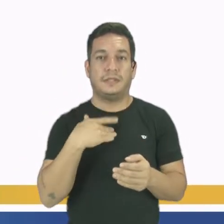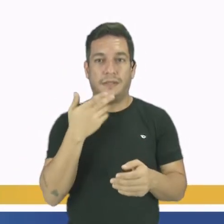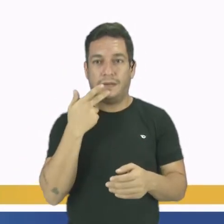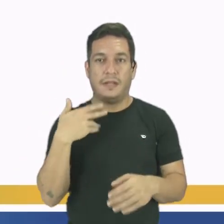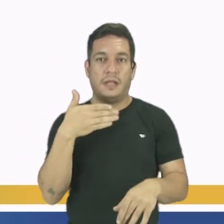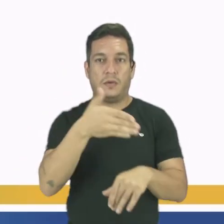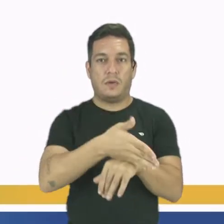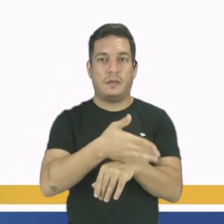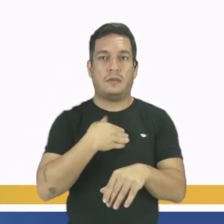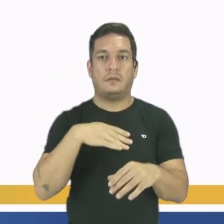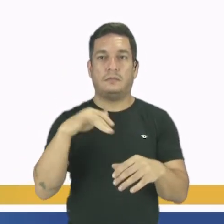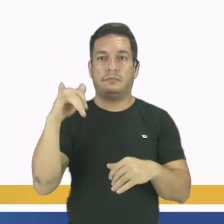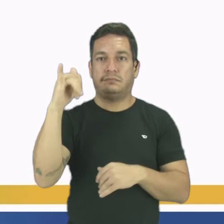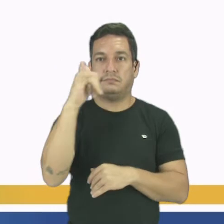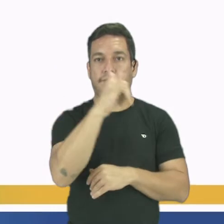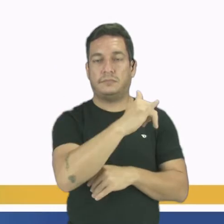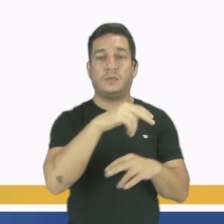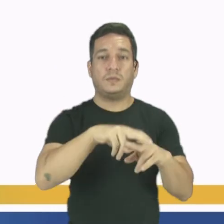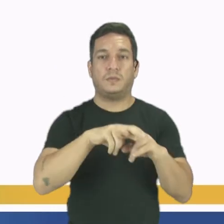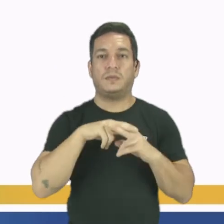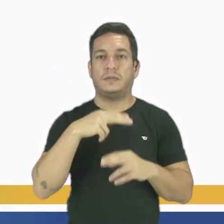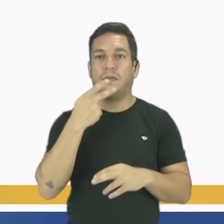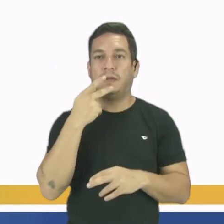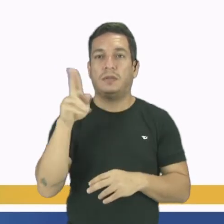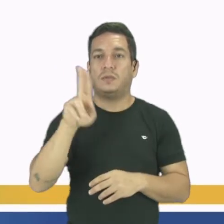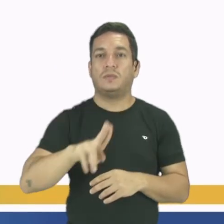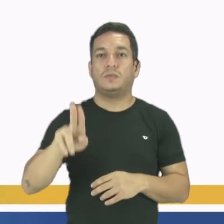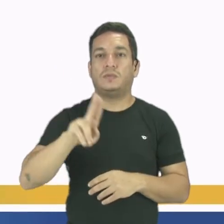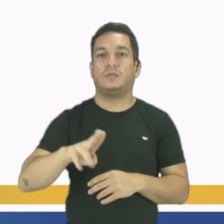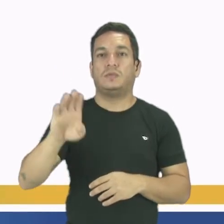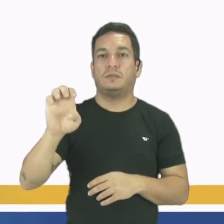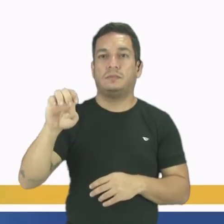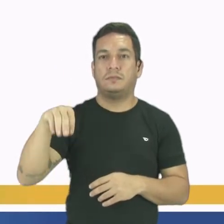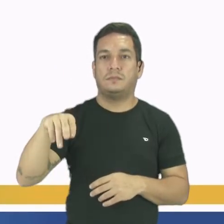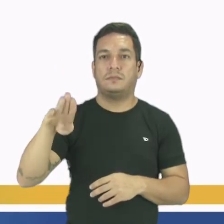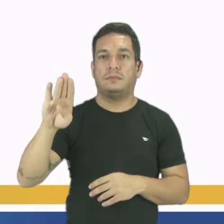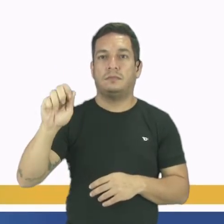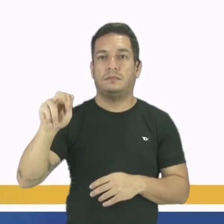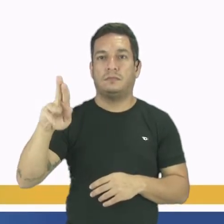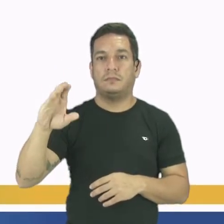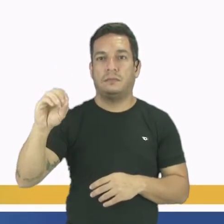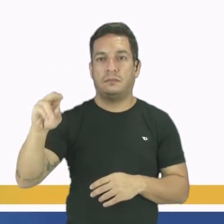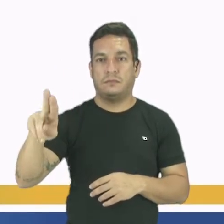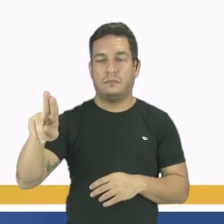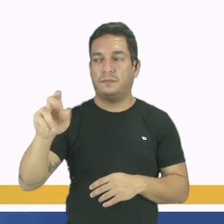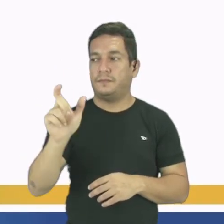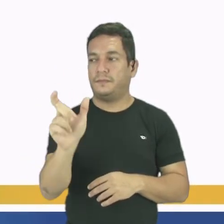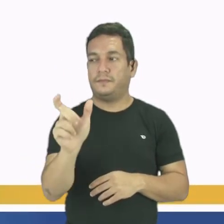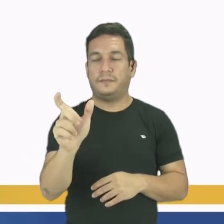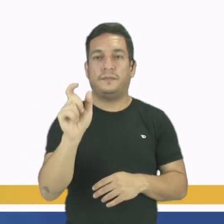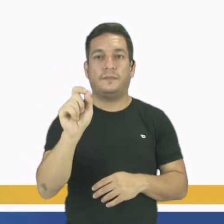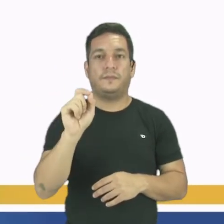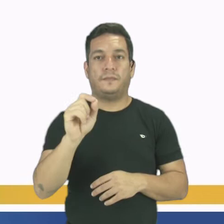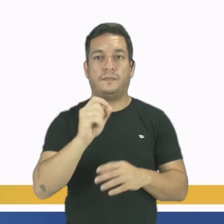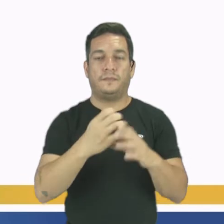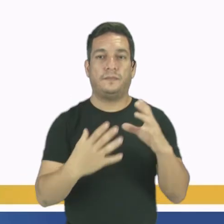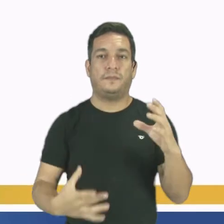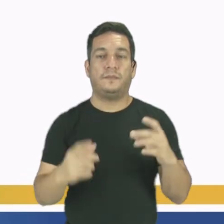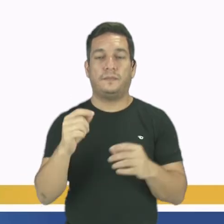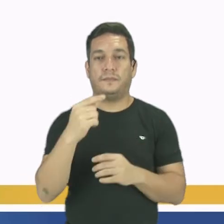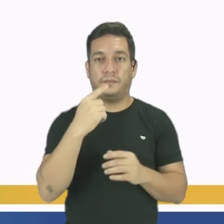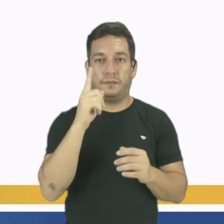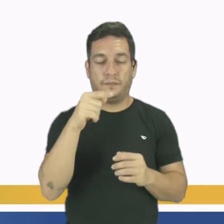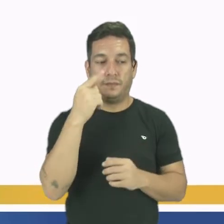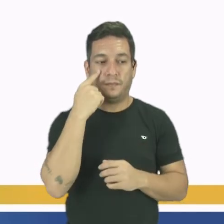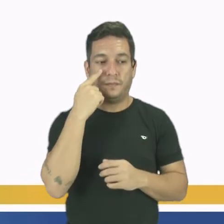no avião, entendeu? Por isso que as pessoas usam o embarcou. E essa palavra ela é caracterizada como uma